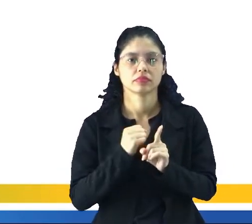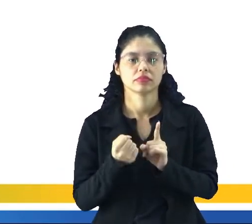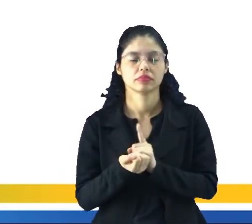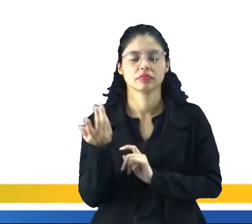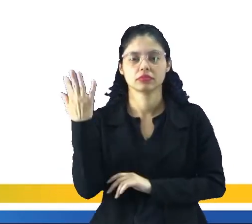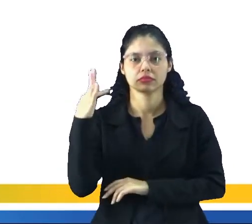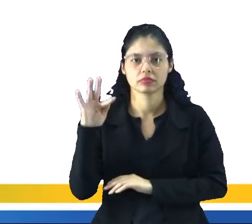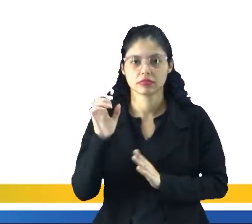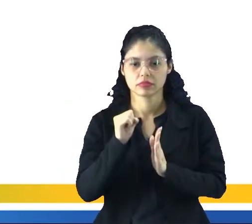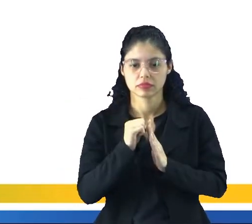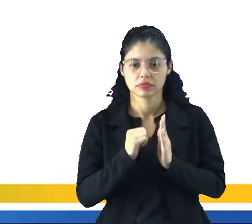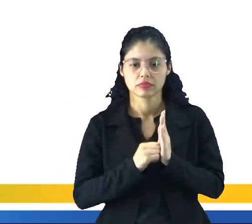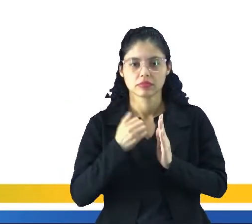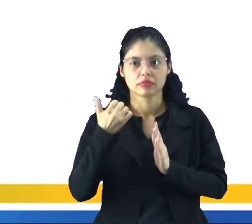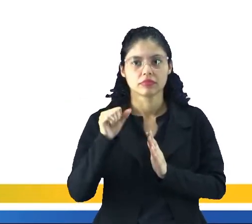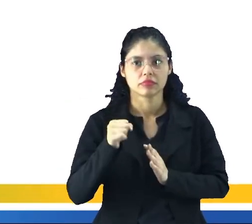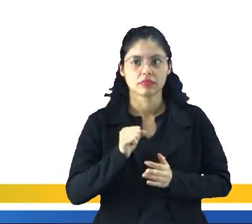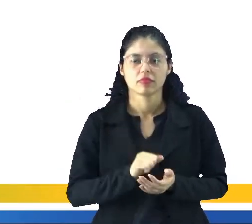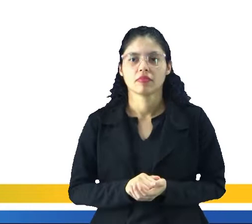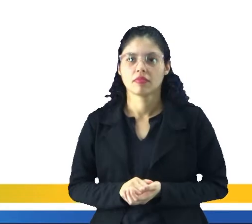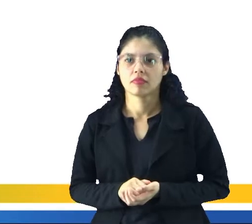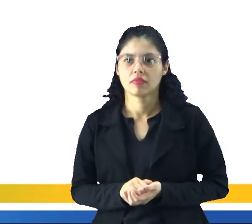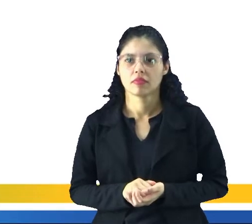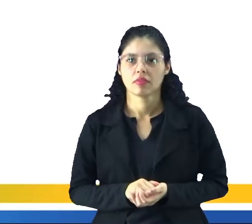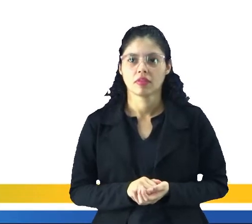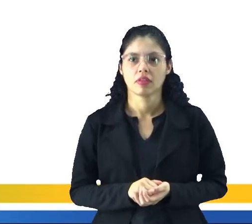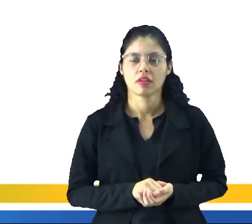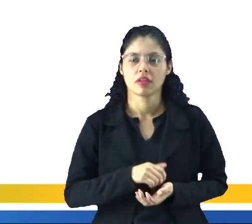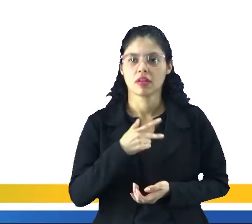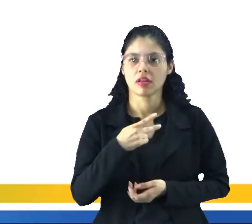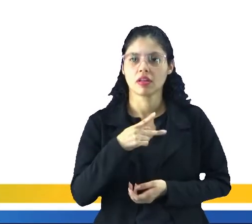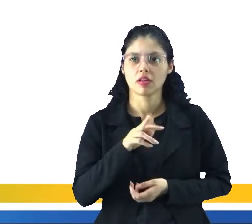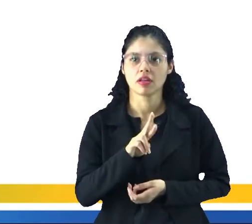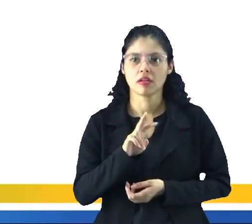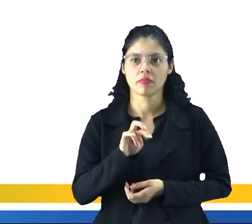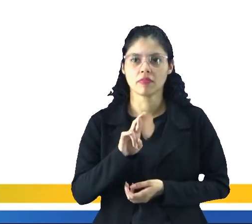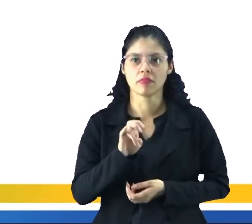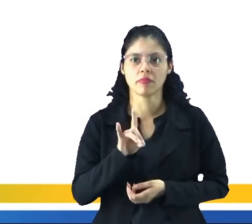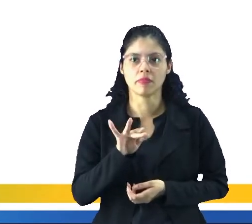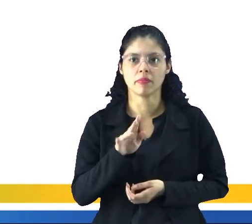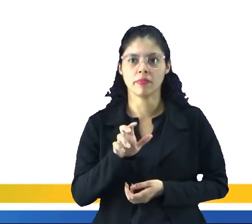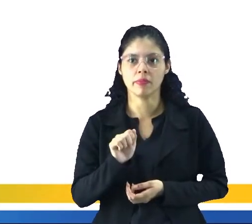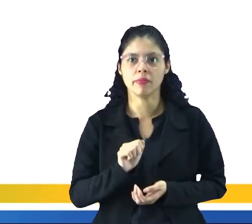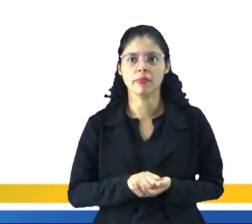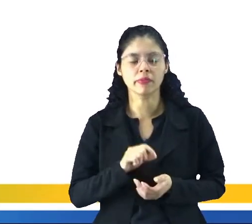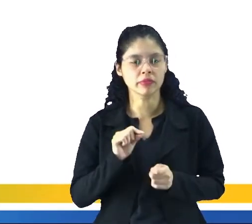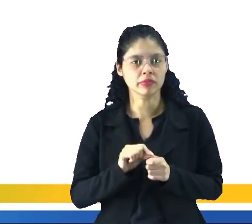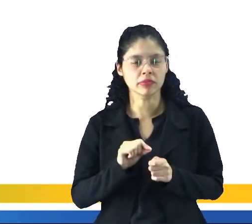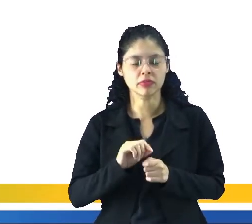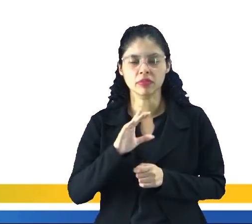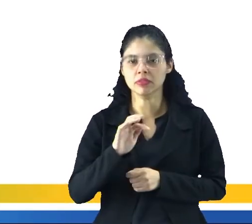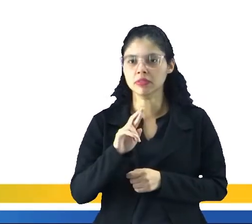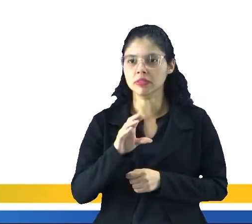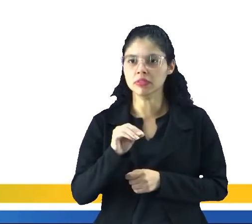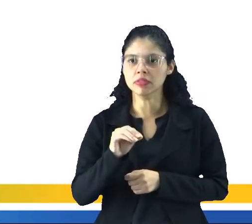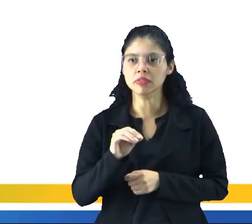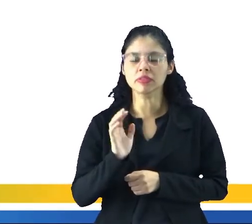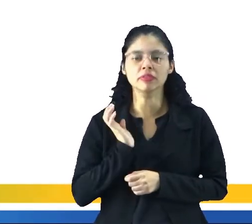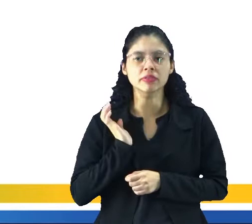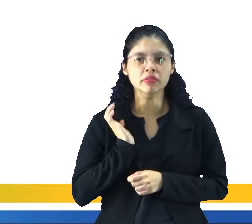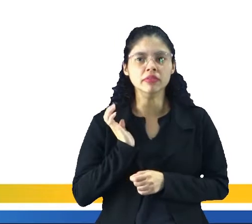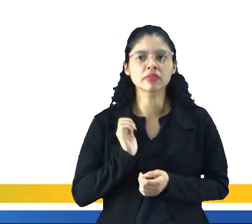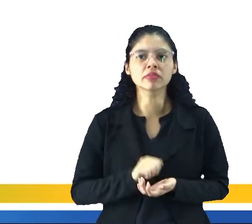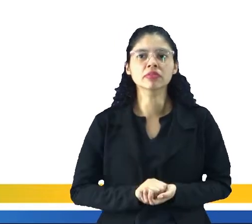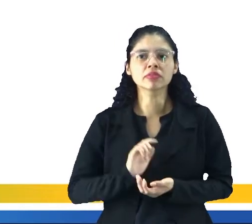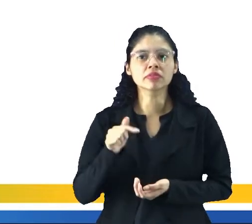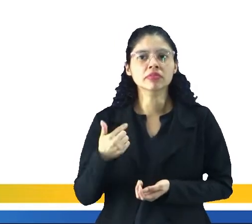França no século XVIII. De um lado a gente tem os privilegiados, que eram formados ali pelo clero e a nobreza,